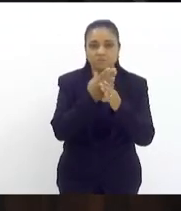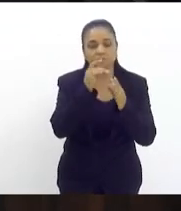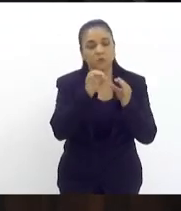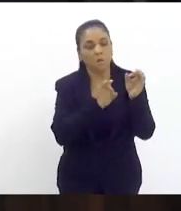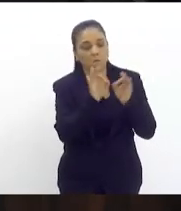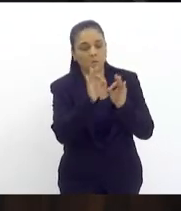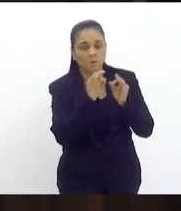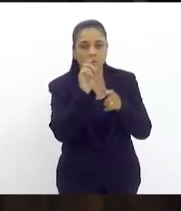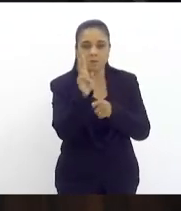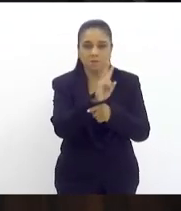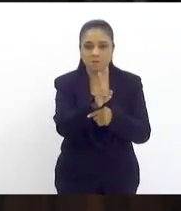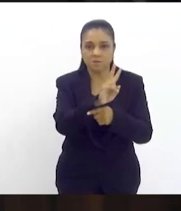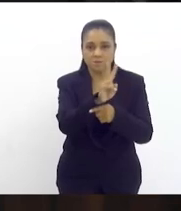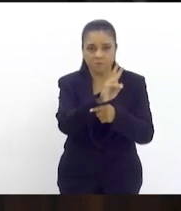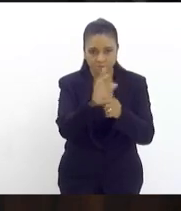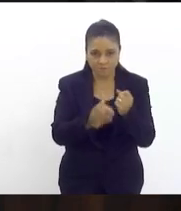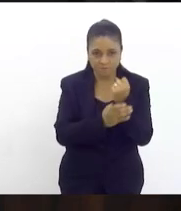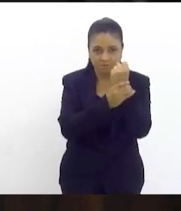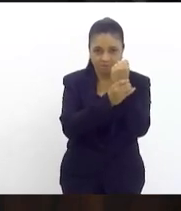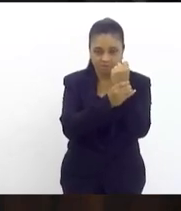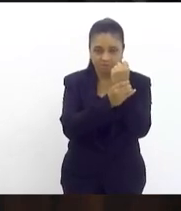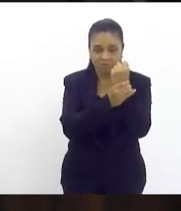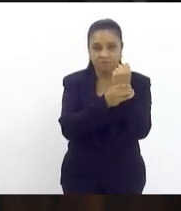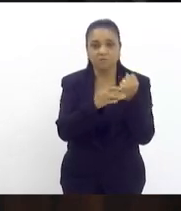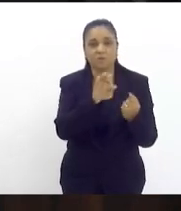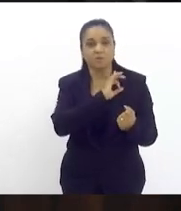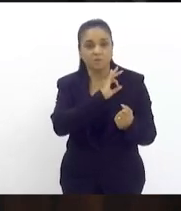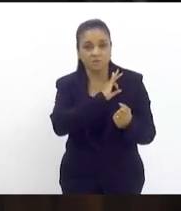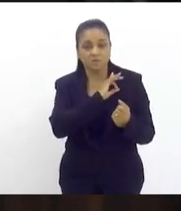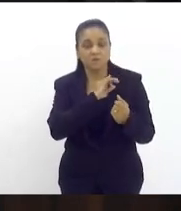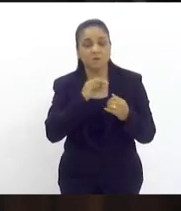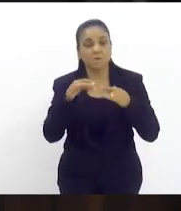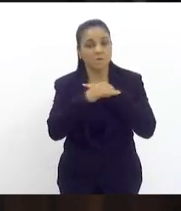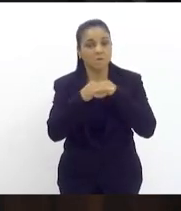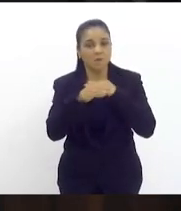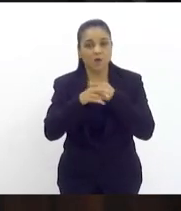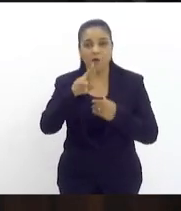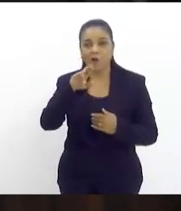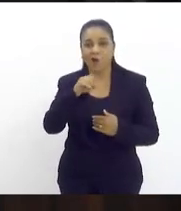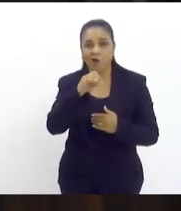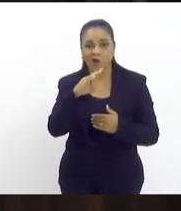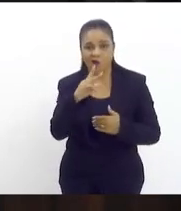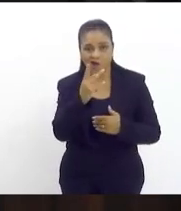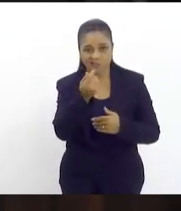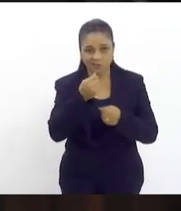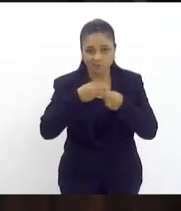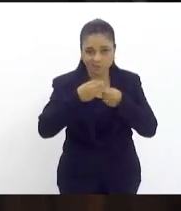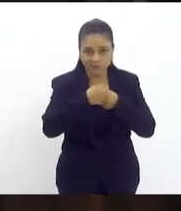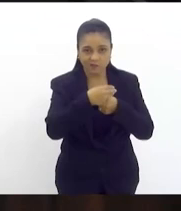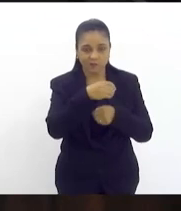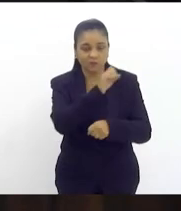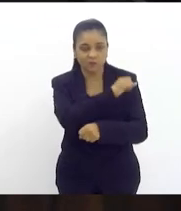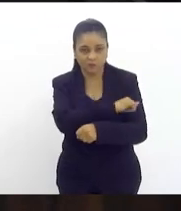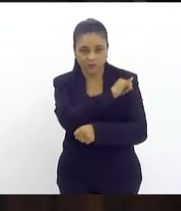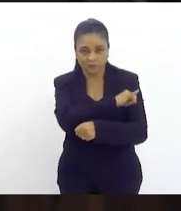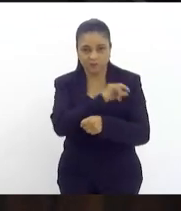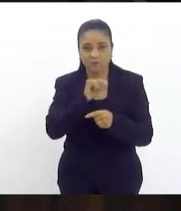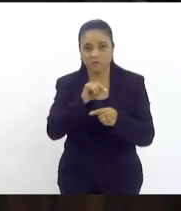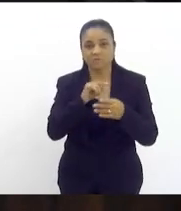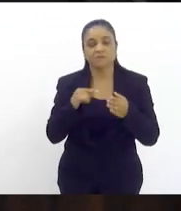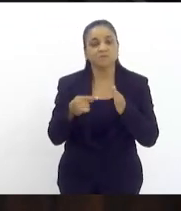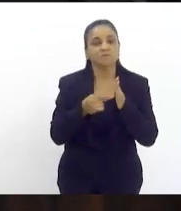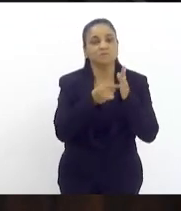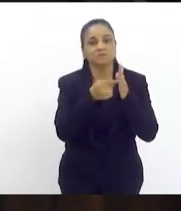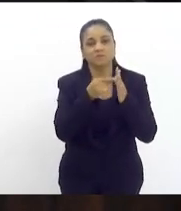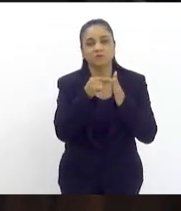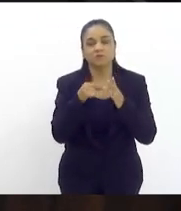Segurança Presente para atender o bairro do Rocha, no município do Rio de Janeiro. Parecer da Comissão de Indicações